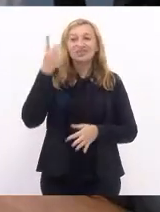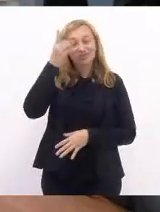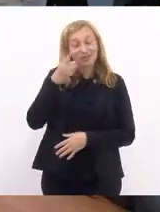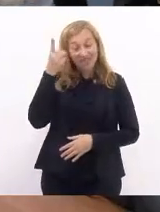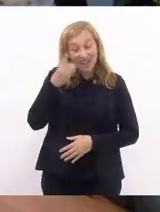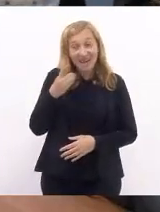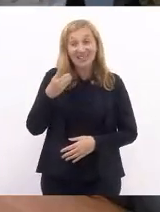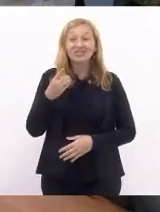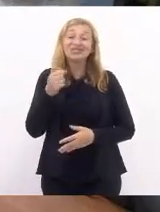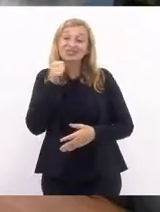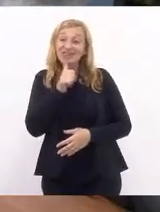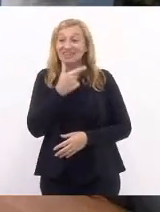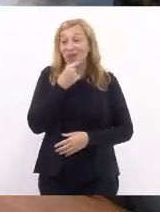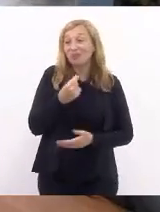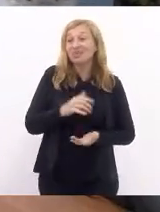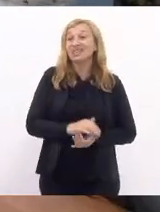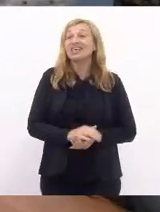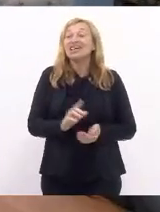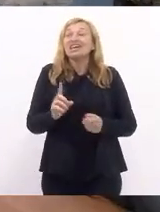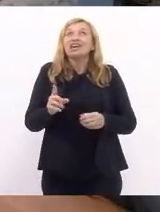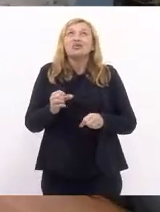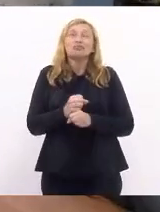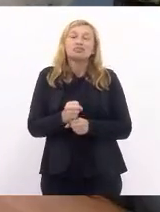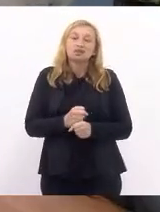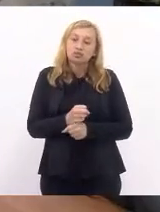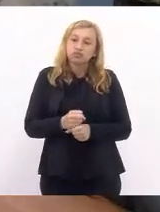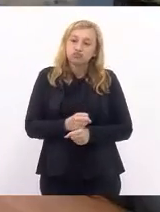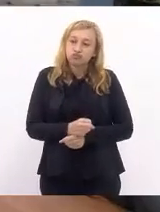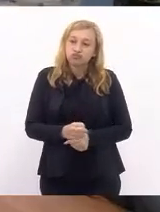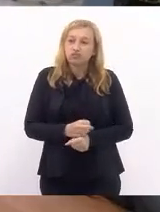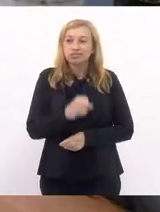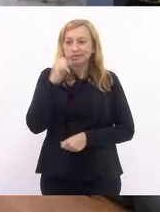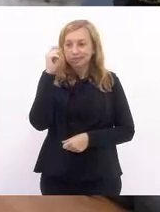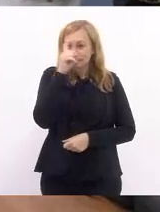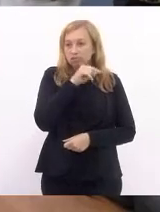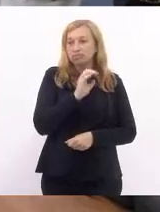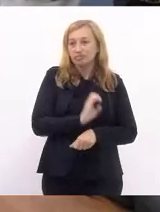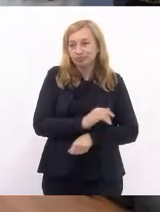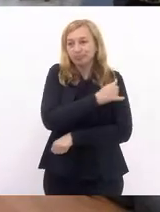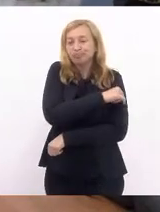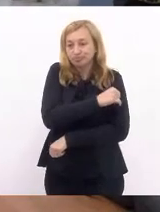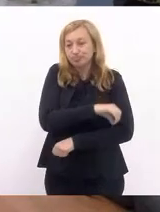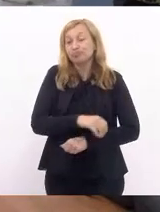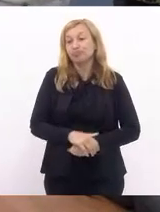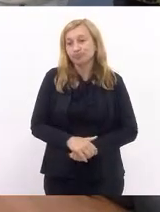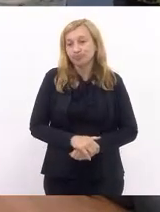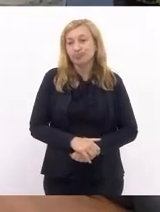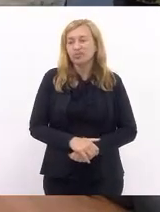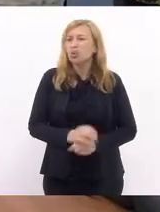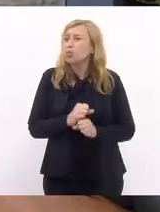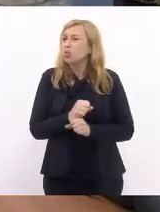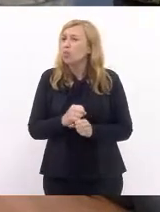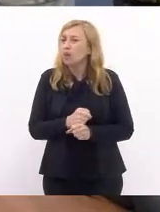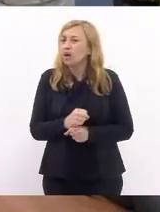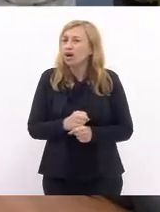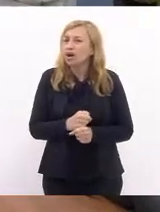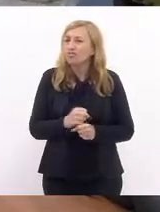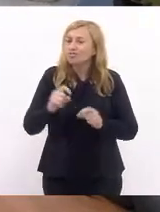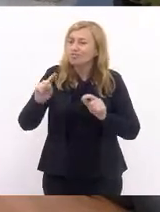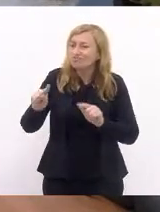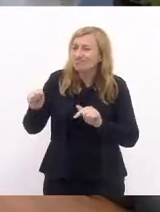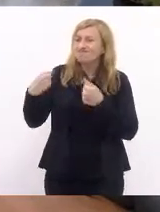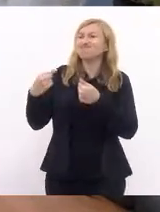e senhores deputados Esse foi um ano muito difícil para o estado do Rio de Janeiro um ano que nos